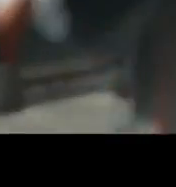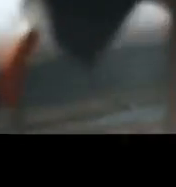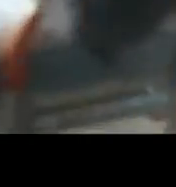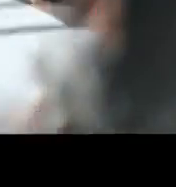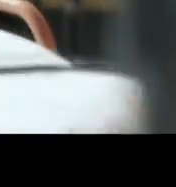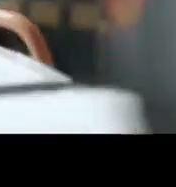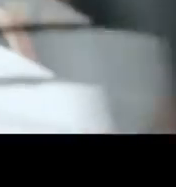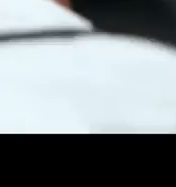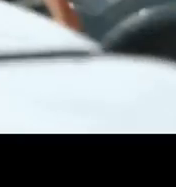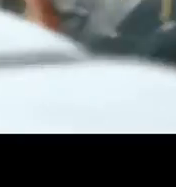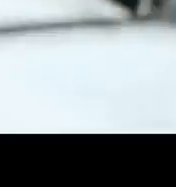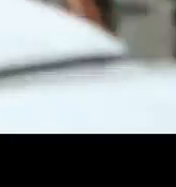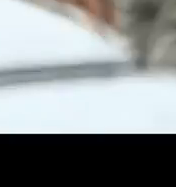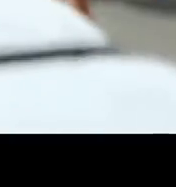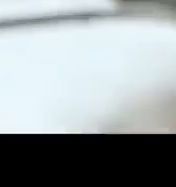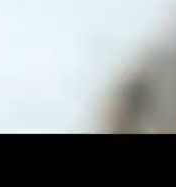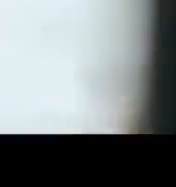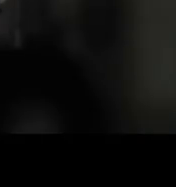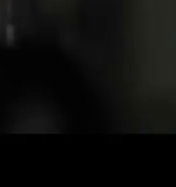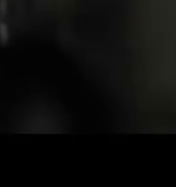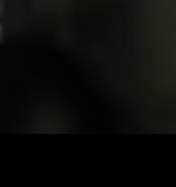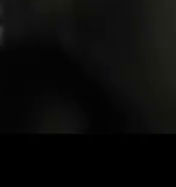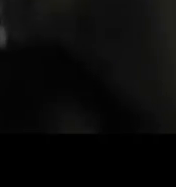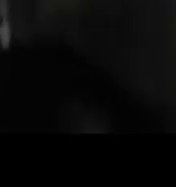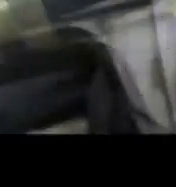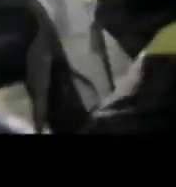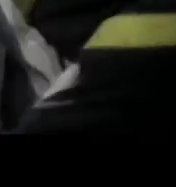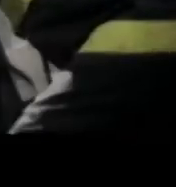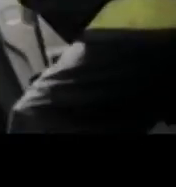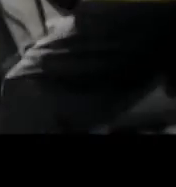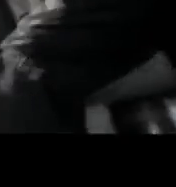E você, o que fez com eles?